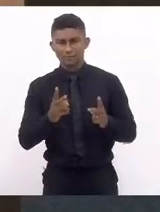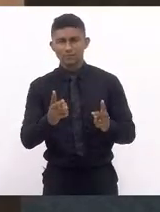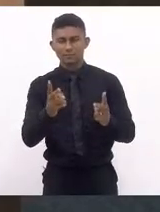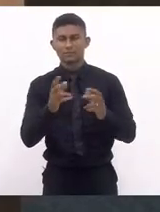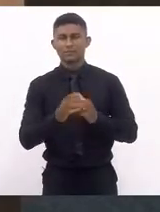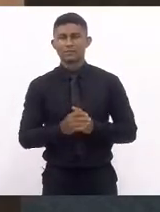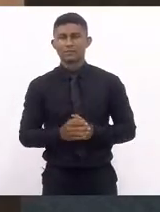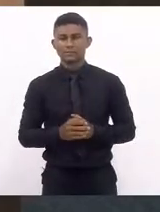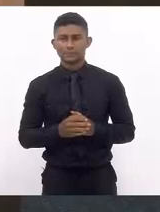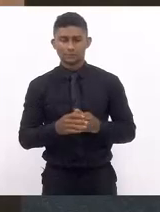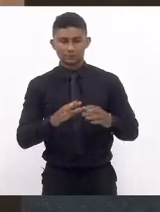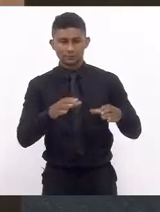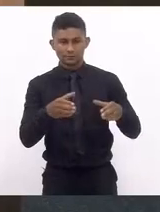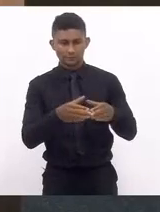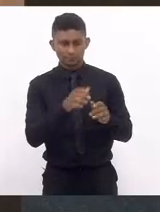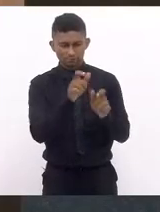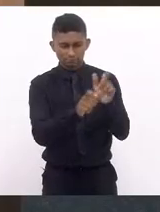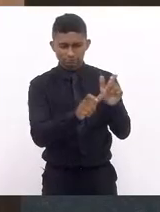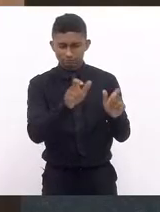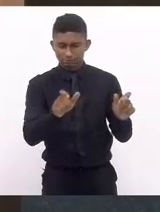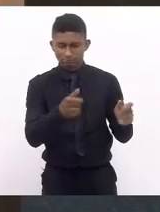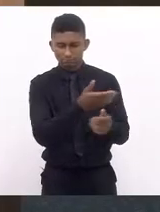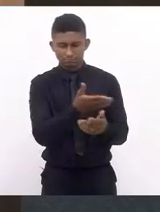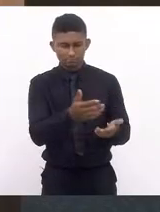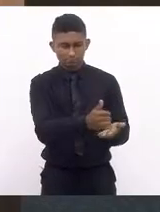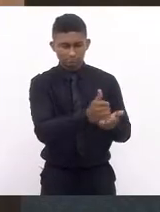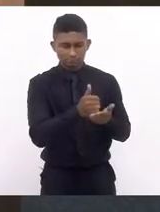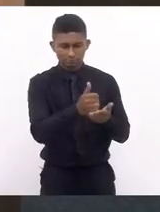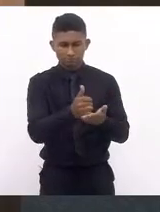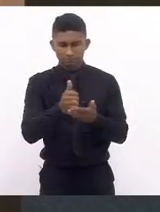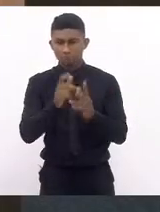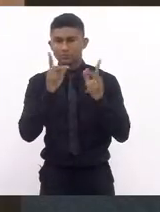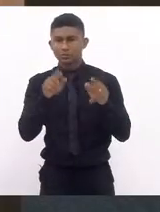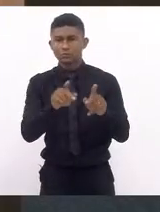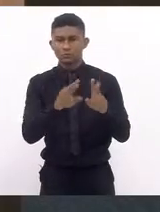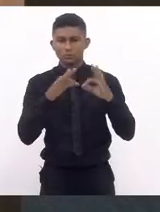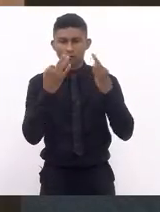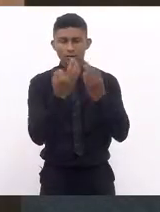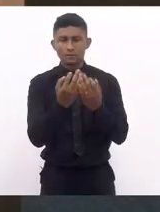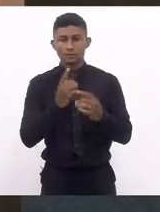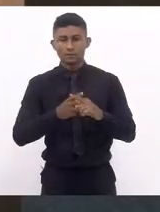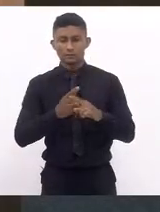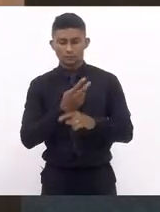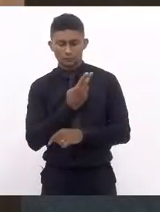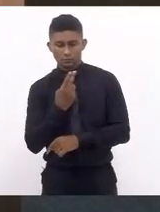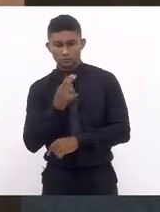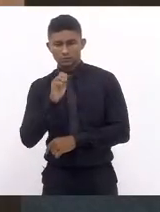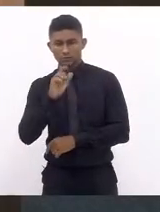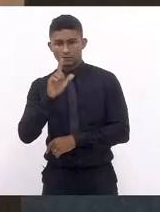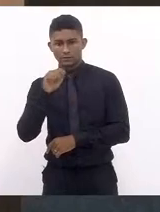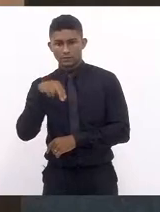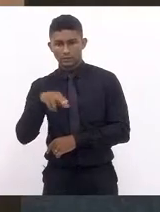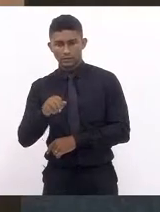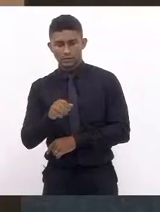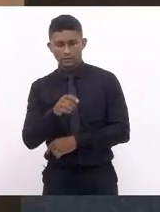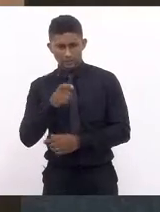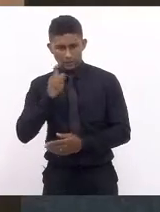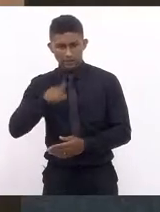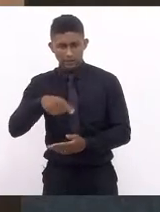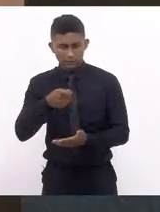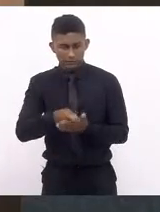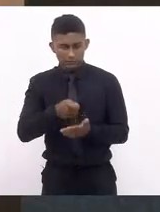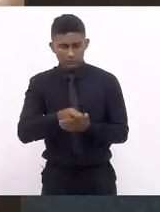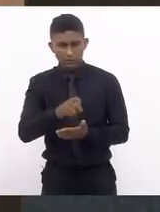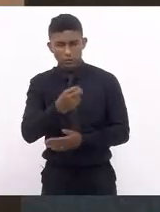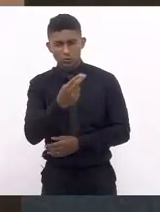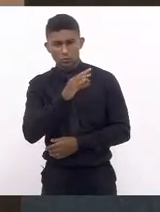tratados eu trato meus assessores como família porque levar o nome Alana Passos não tem que ser por obrigação ou pelo